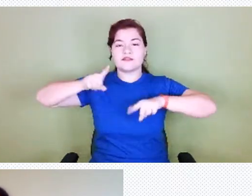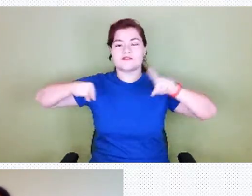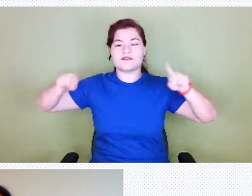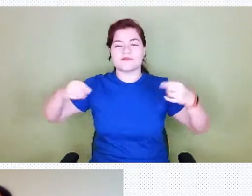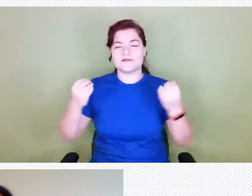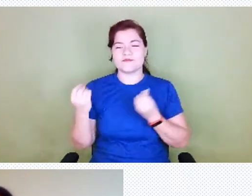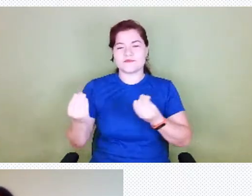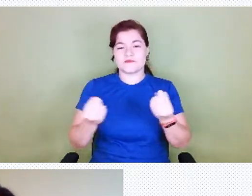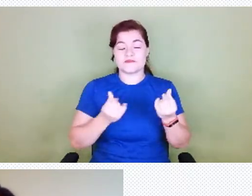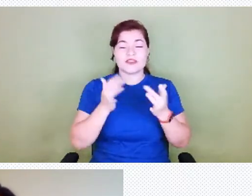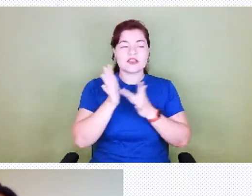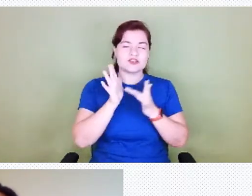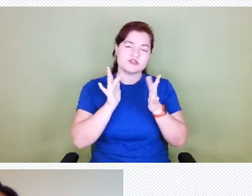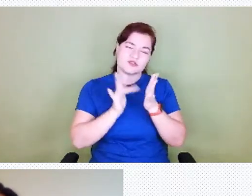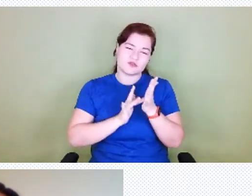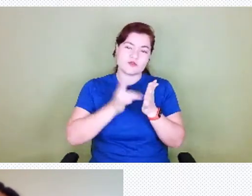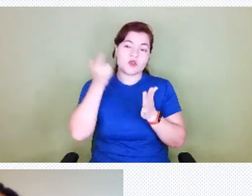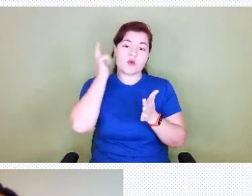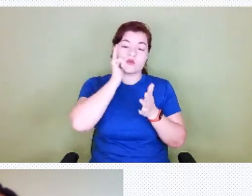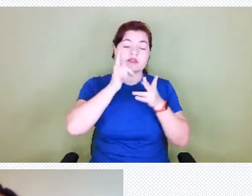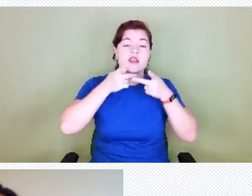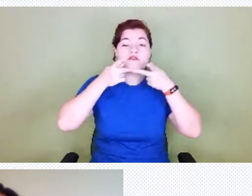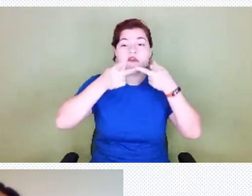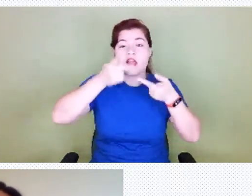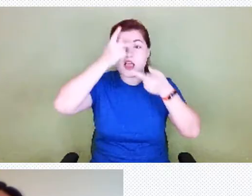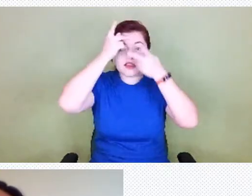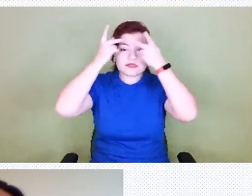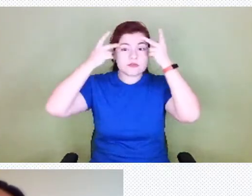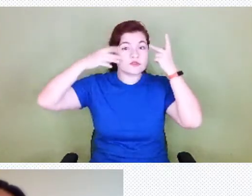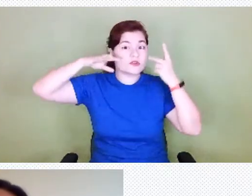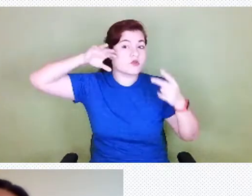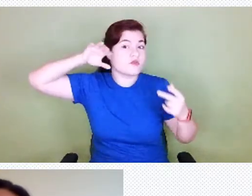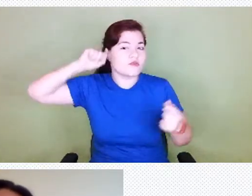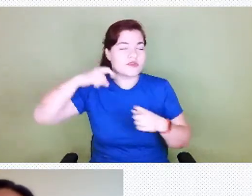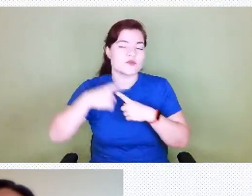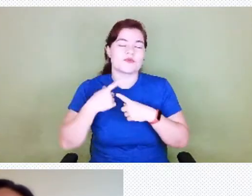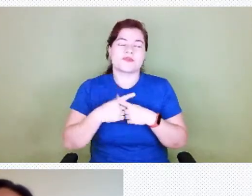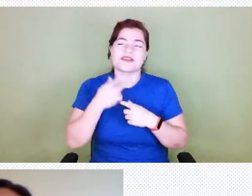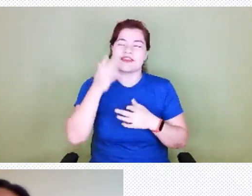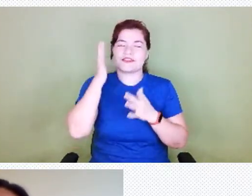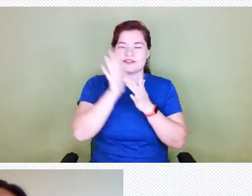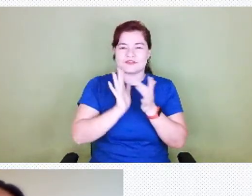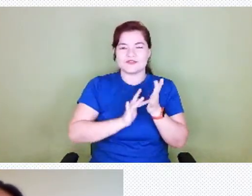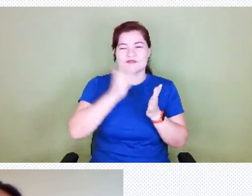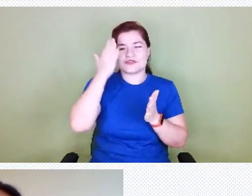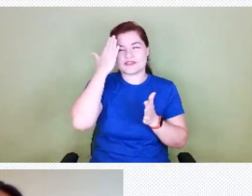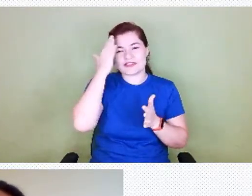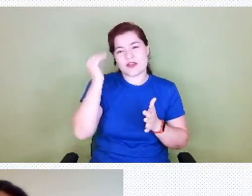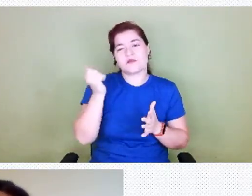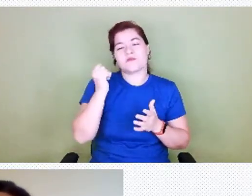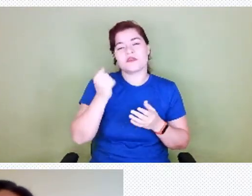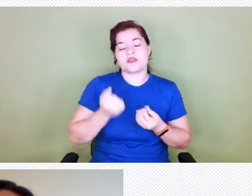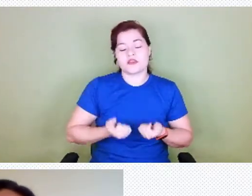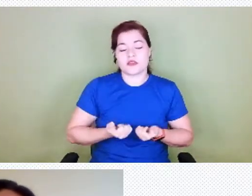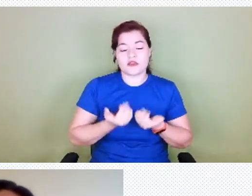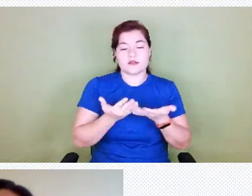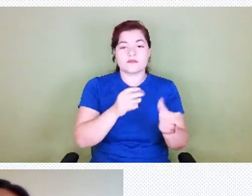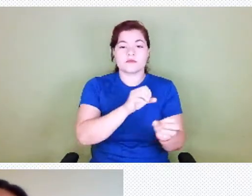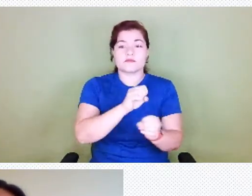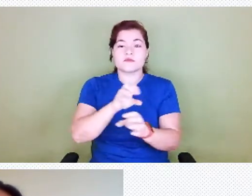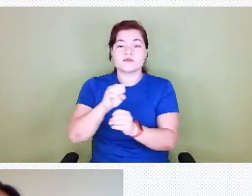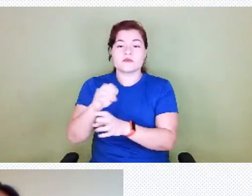ouvido, porque ele sabia muito bem ministrar sensibilidade, sabedoria